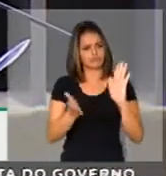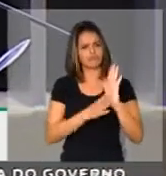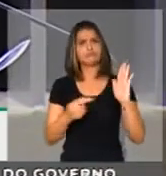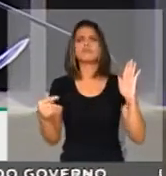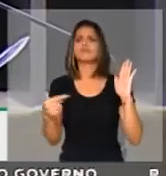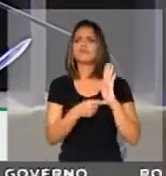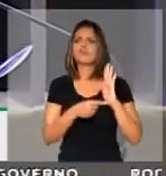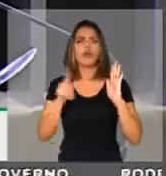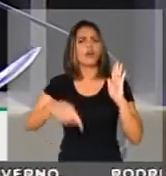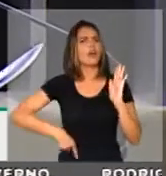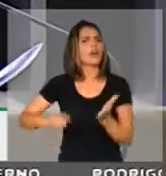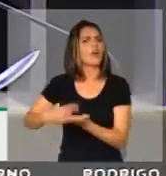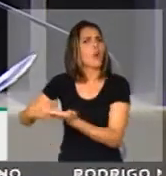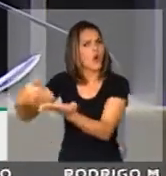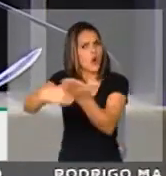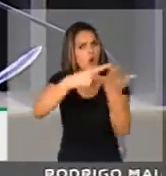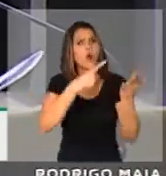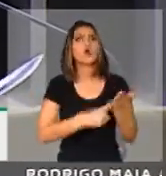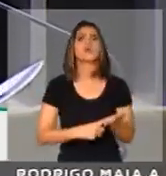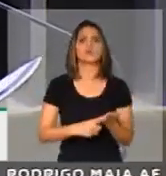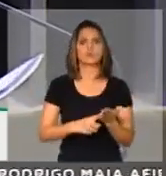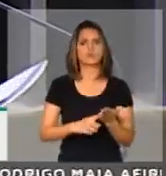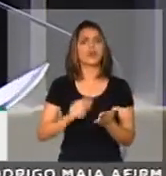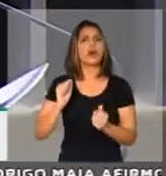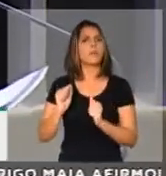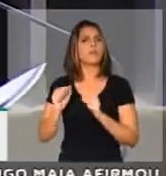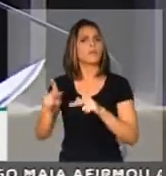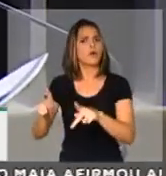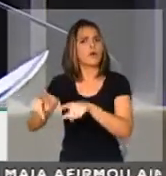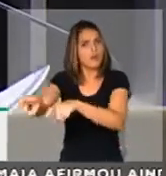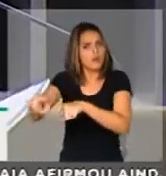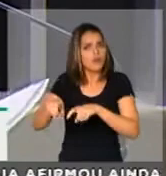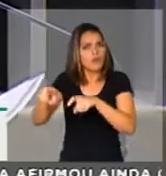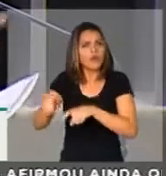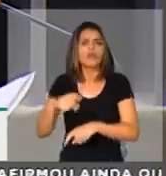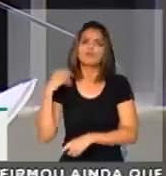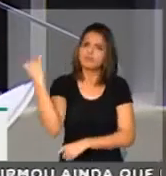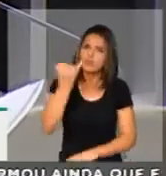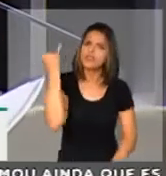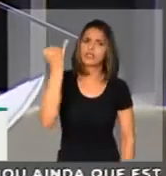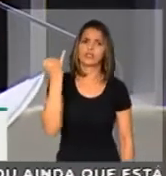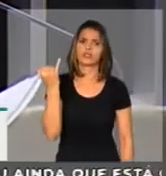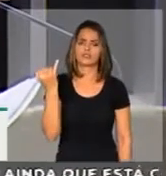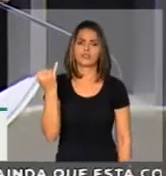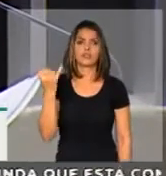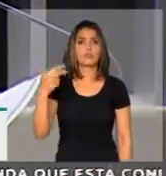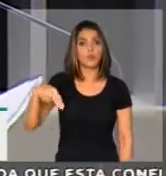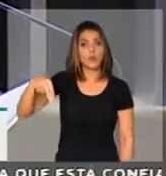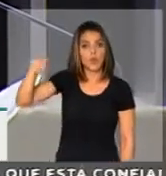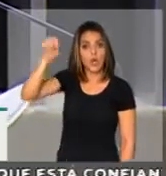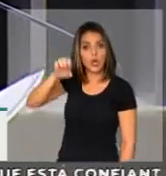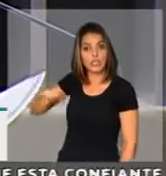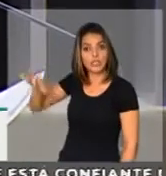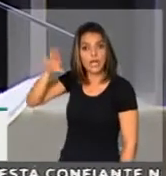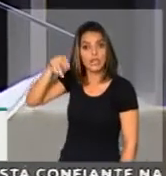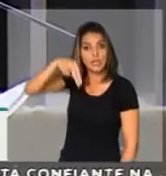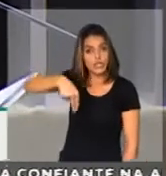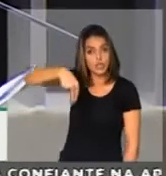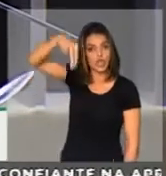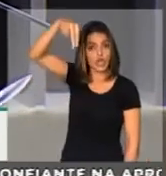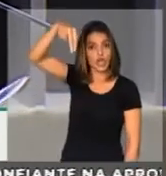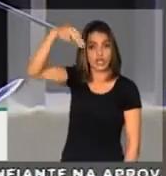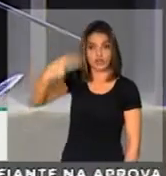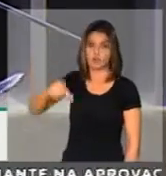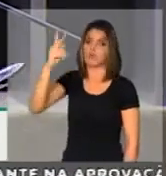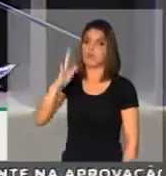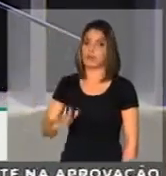questão de fechar a questão quanto à questão da aposentadoria rural, que é muito importante para o nosso Nordeste, para o norte desse país. Portanto, é